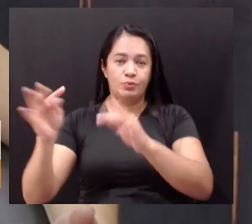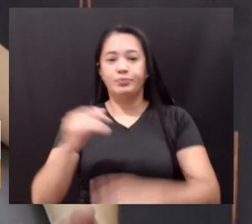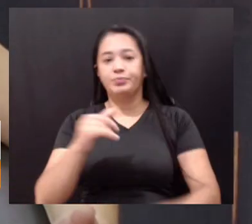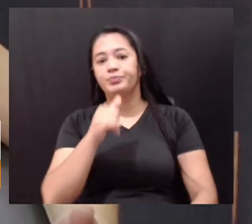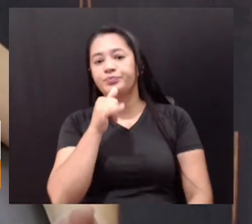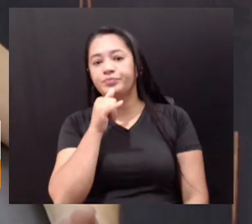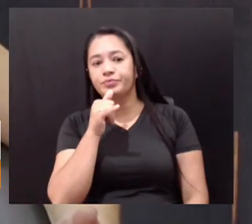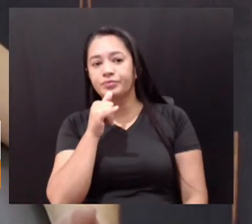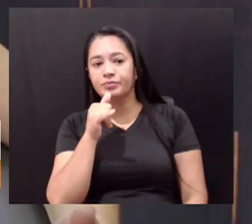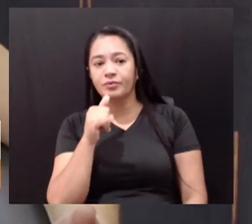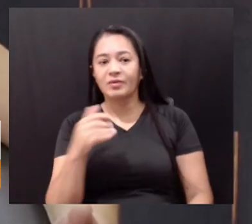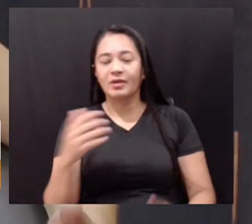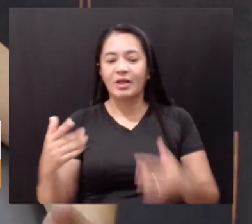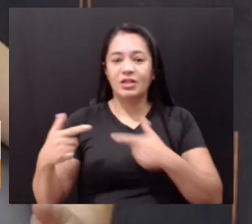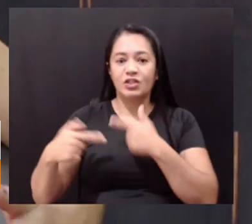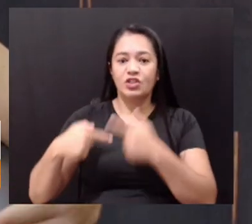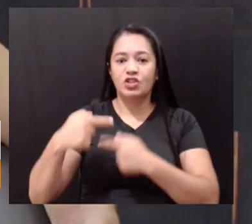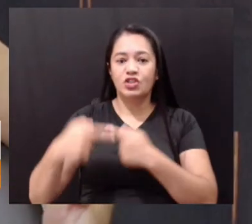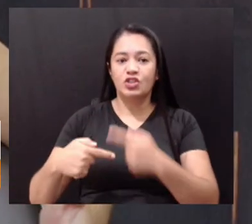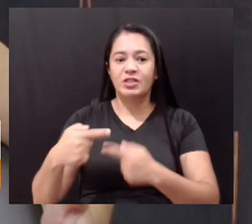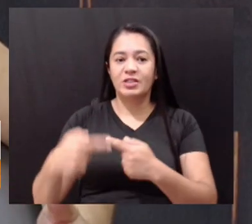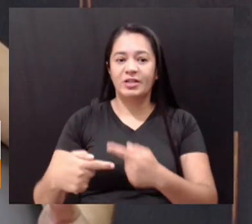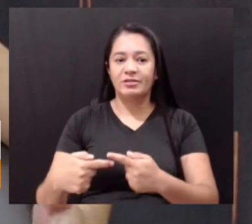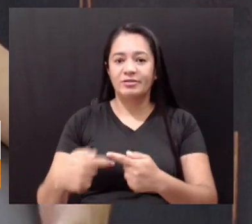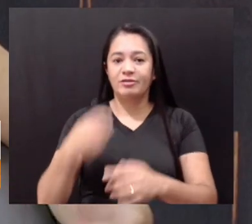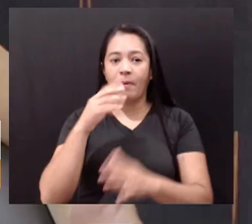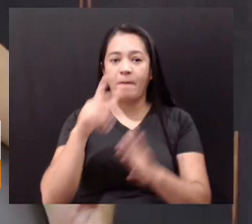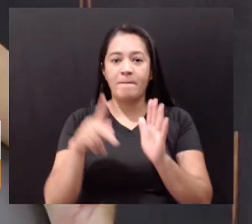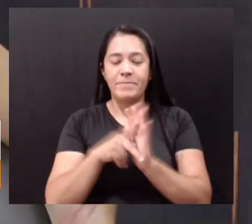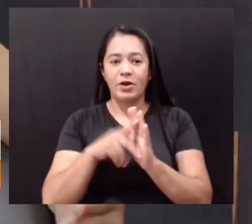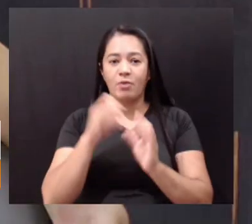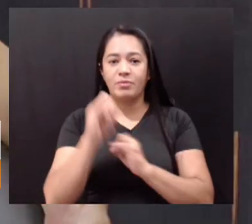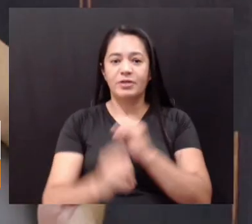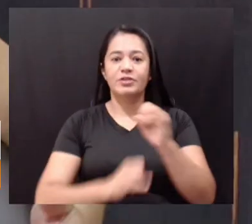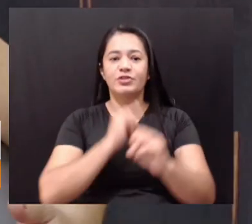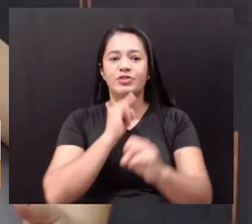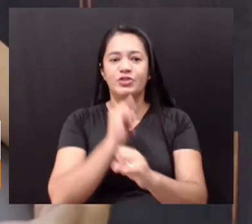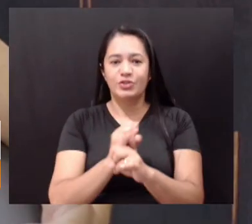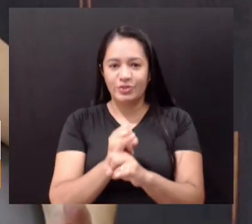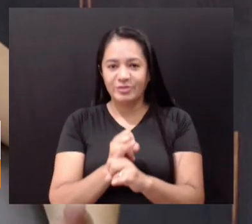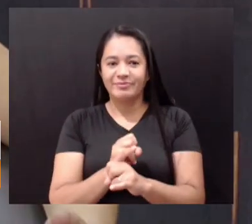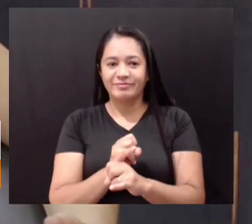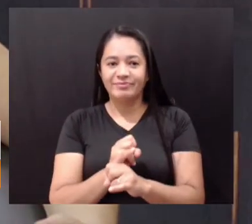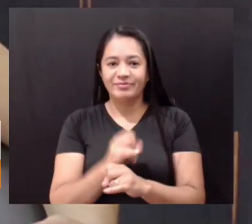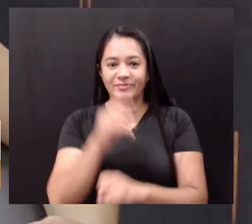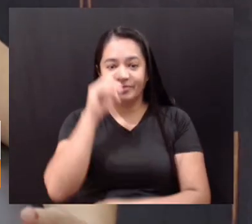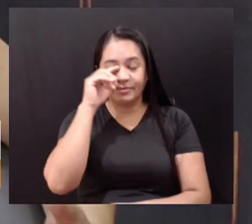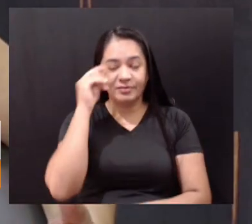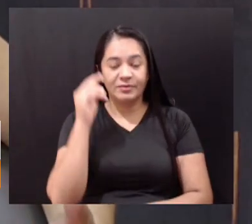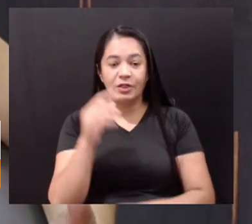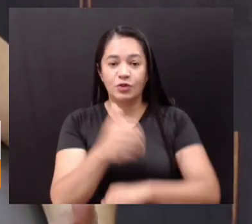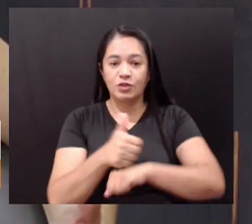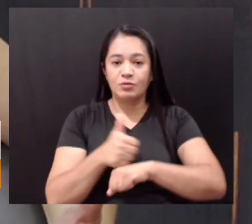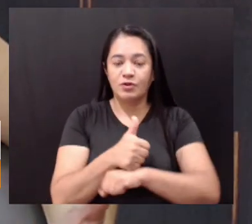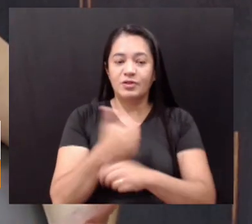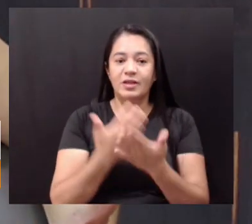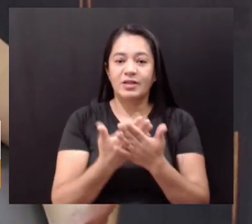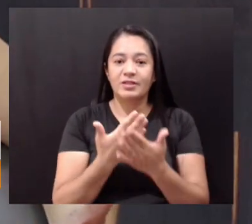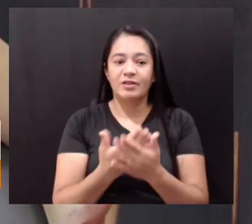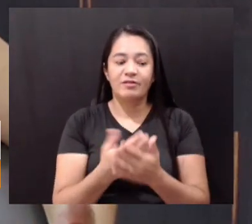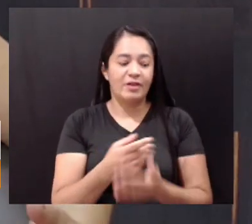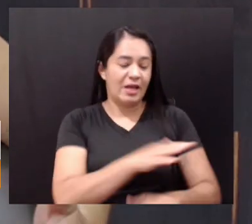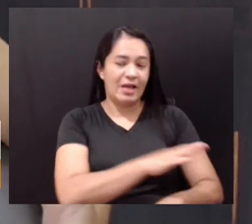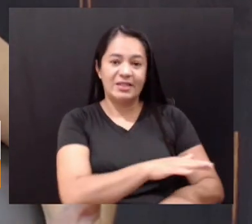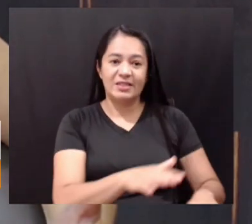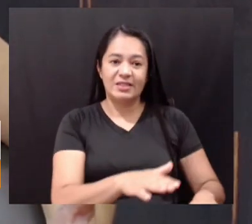geração Z dos nativos digitais, e aí se Uhum. brinca, né, os estudiosos brincam que essas crianças, elas não nasceram com cordão